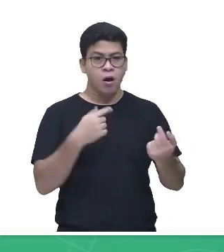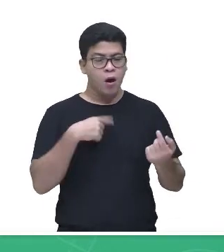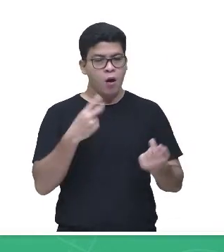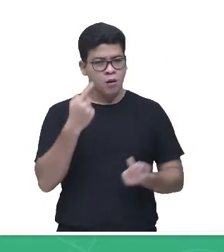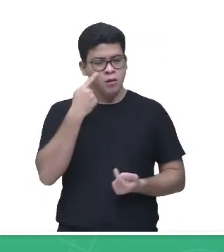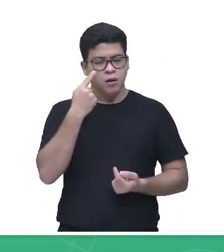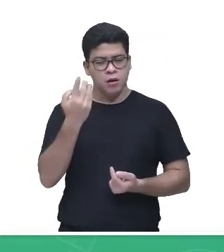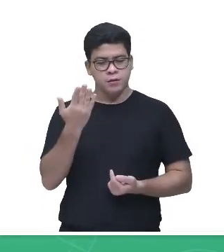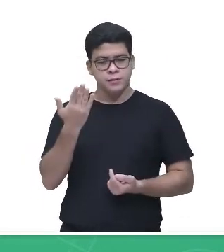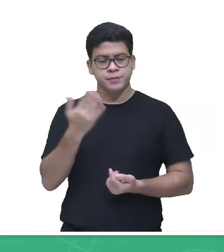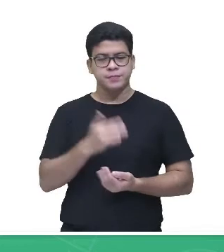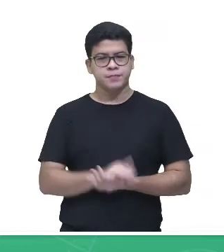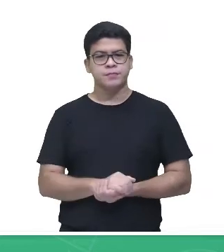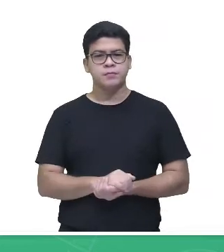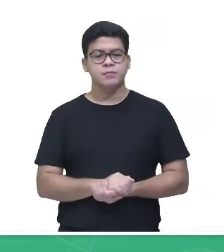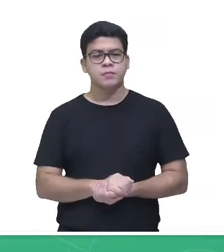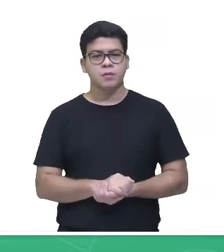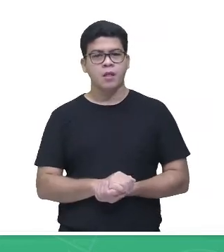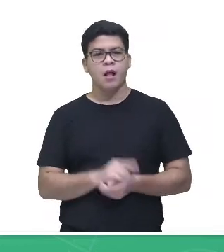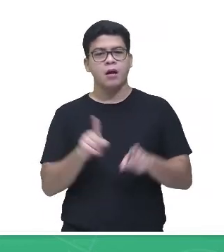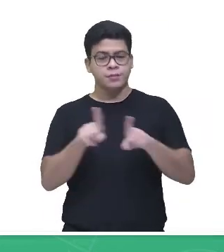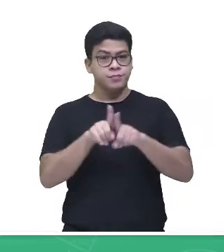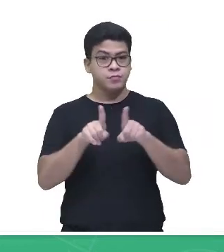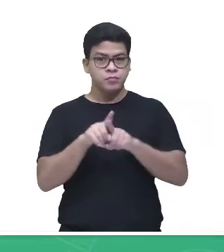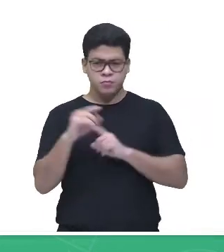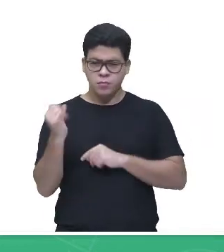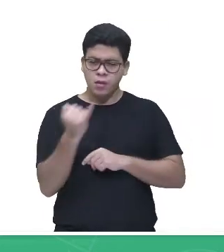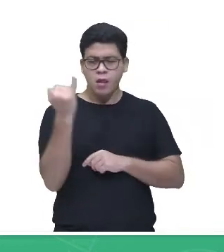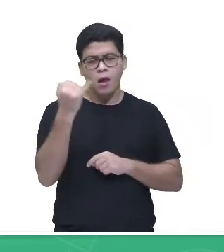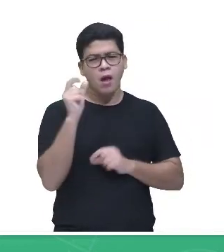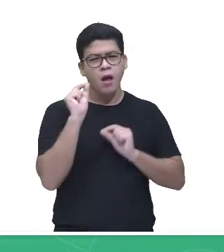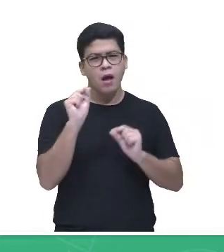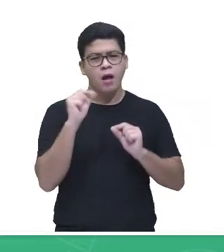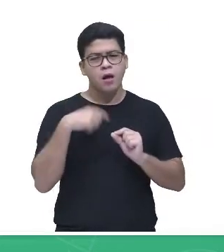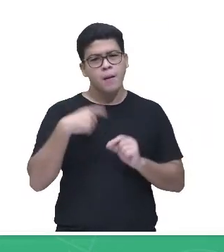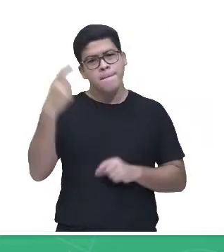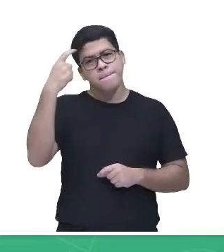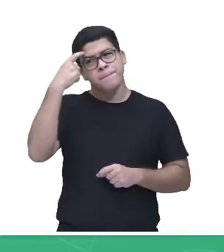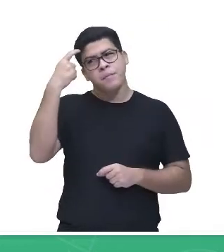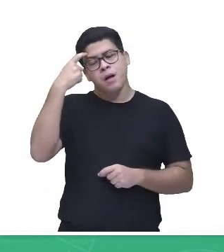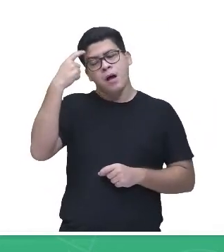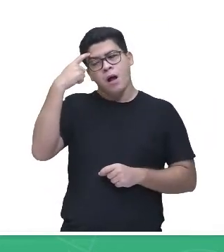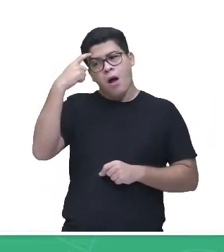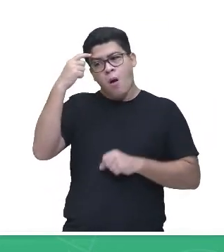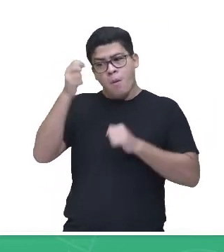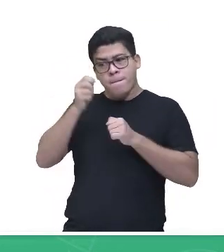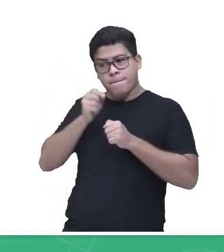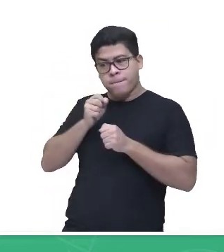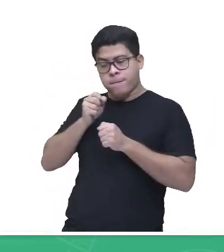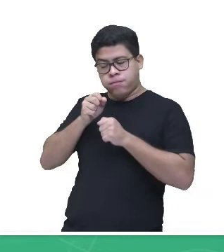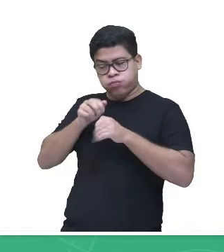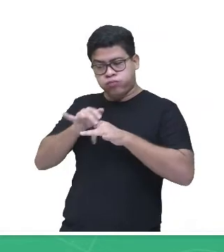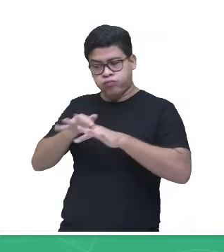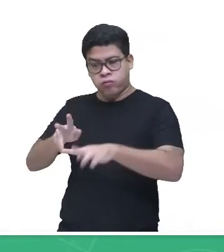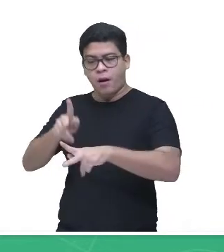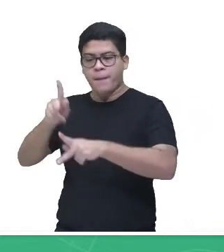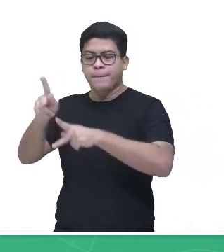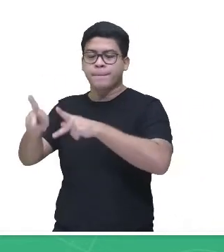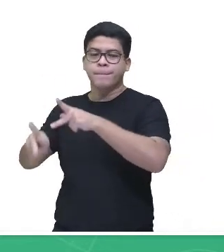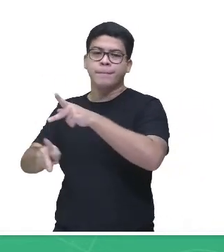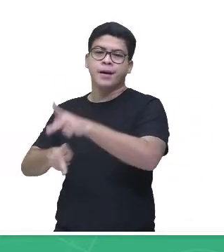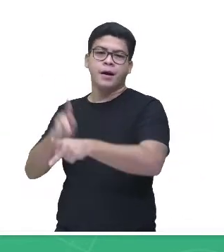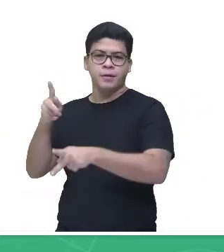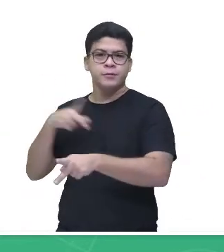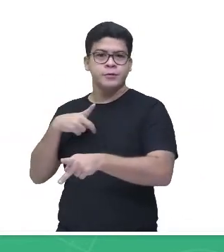também. Outra coisa interessante sobre ele é que ele vai começar a pensar para o povo, que era justamente o que o